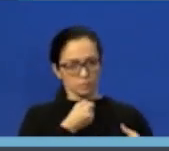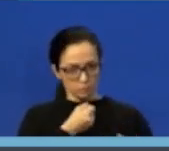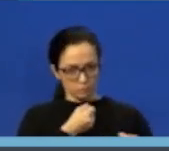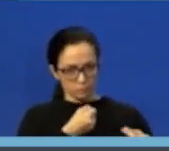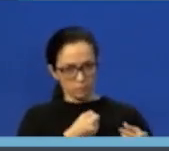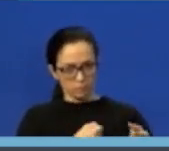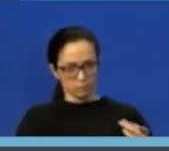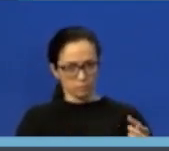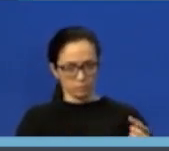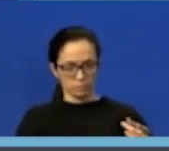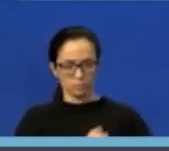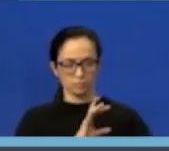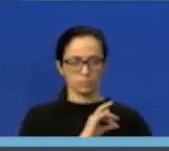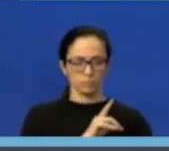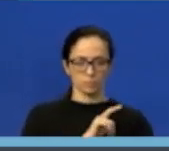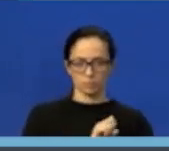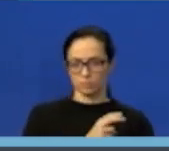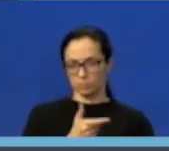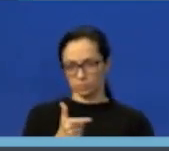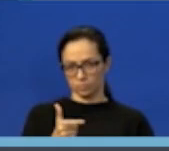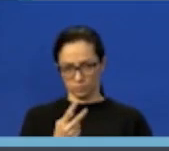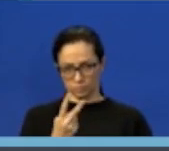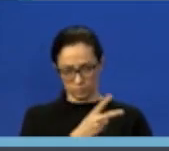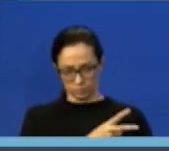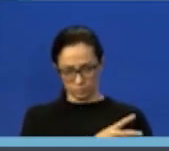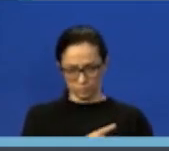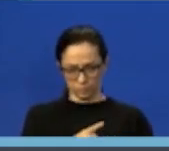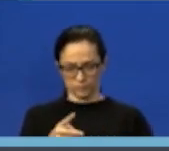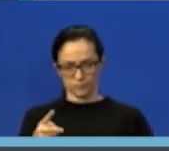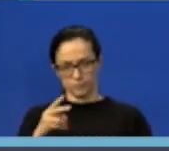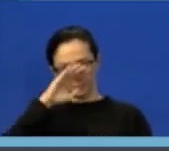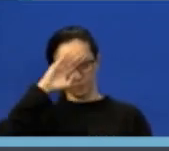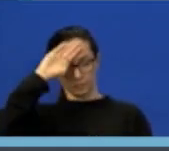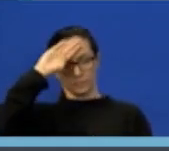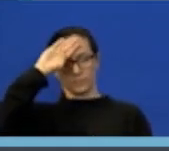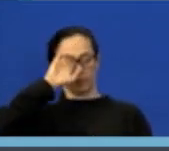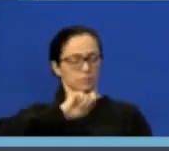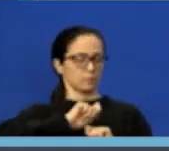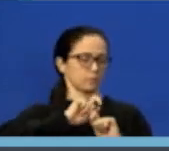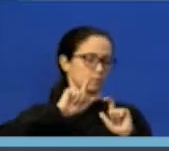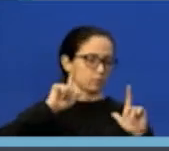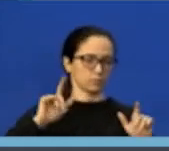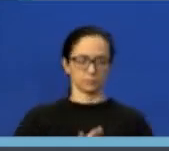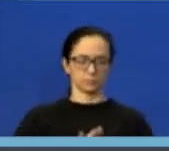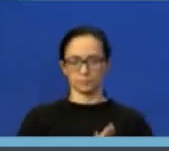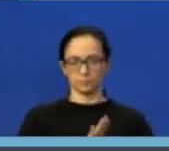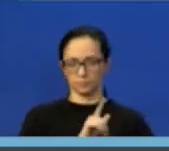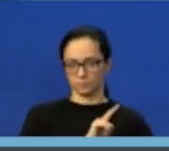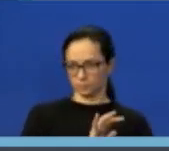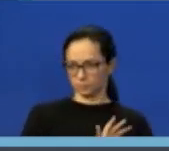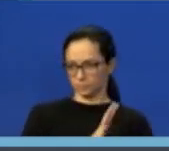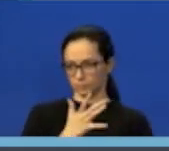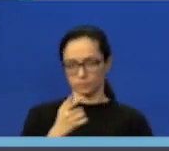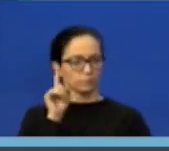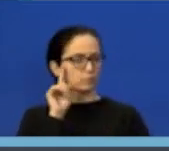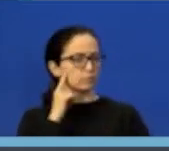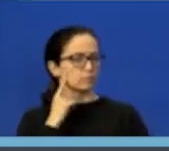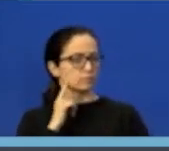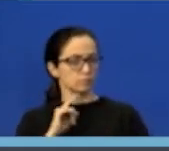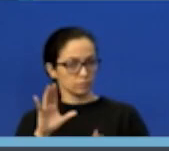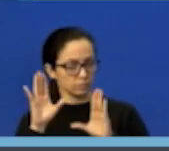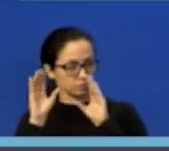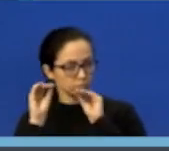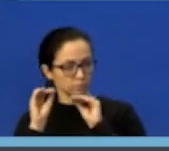sem expectoração, por mais de 2 semanas, associado a febre vespertina, que é a febre no período da tarde, sudorese